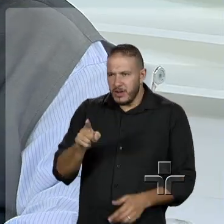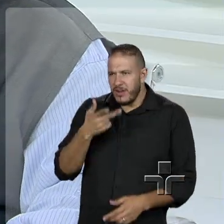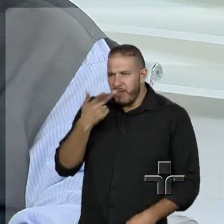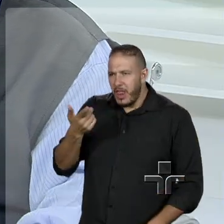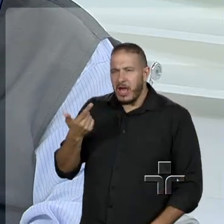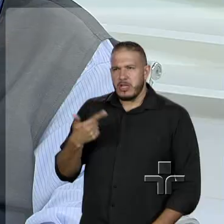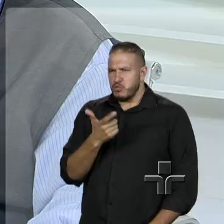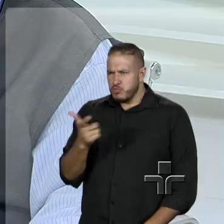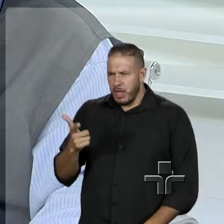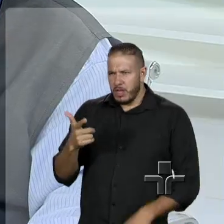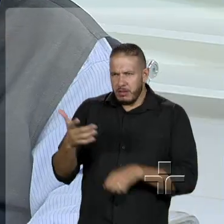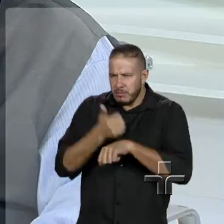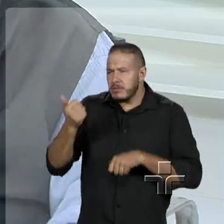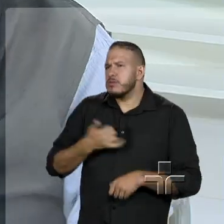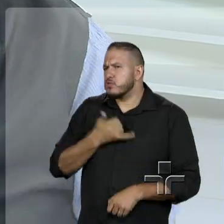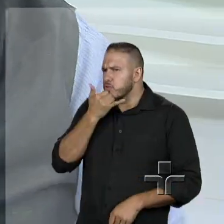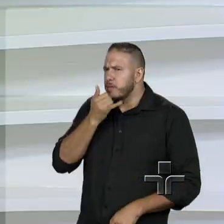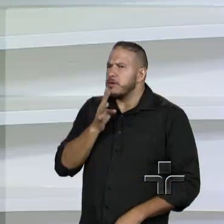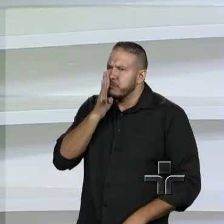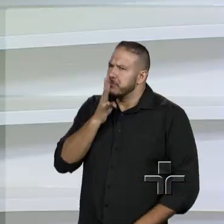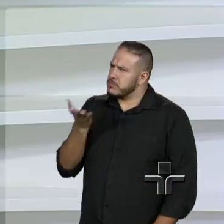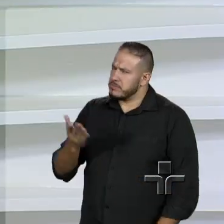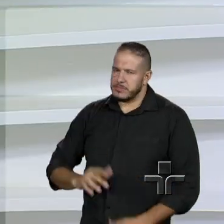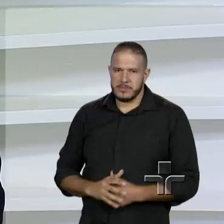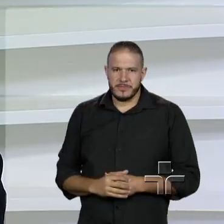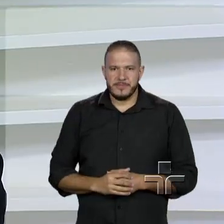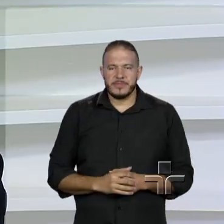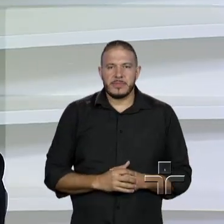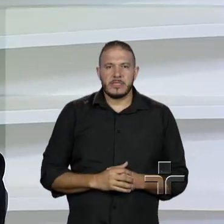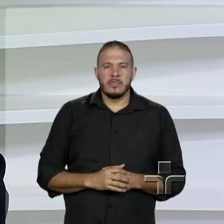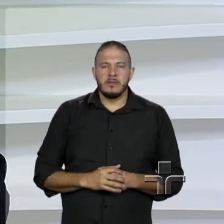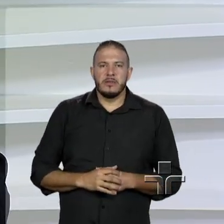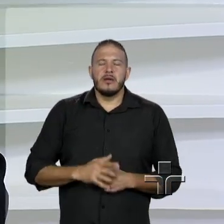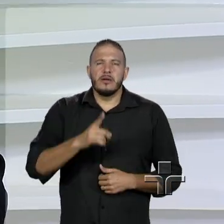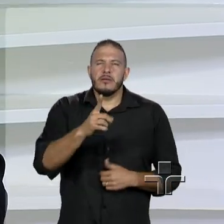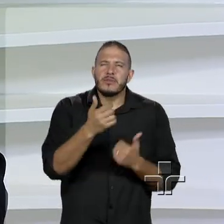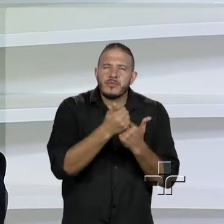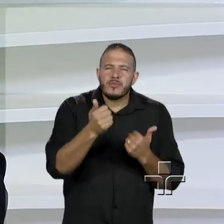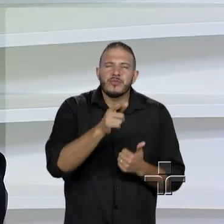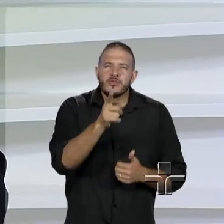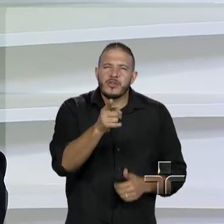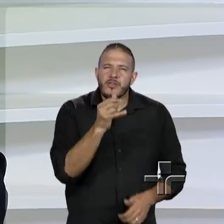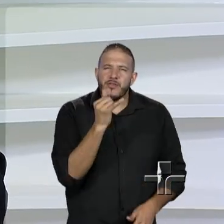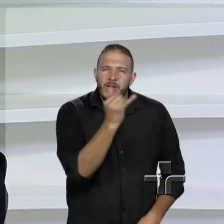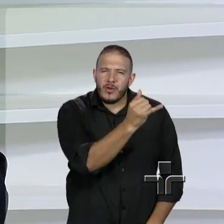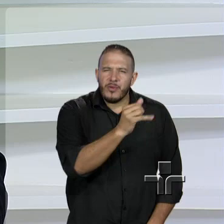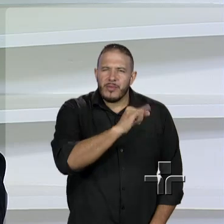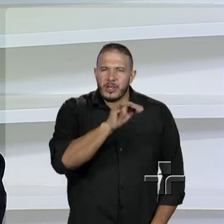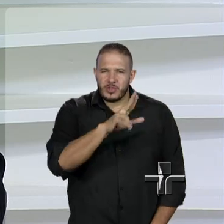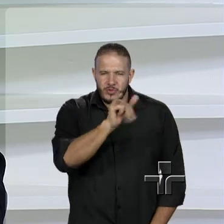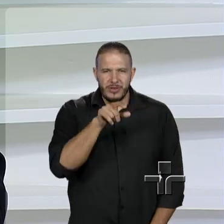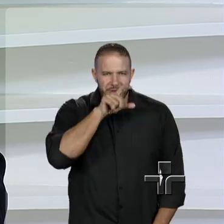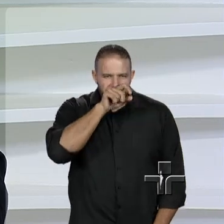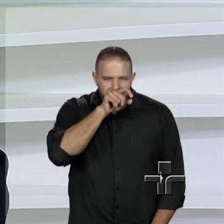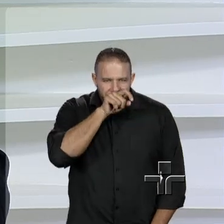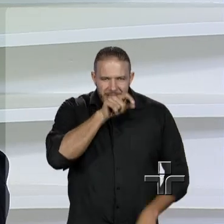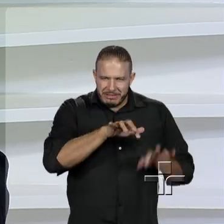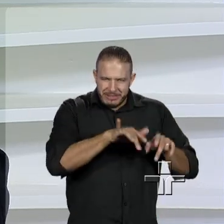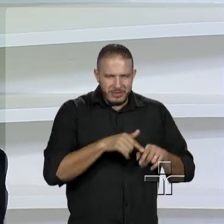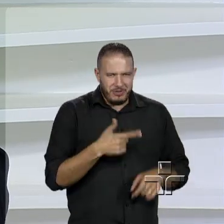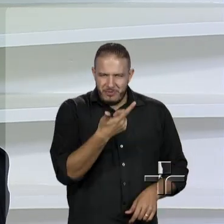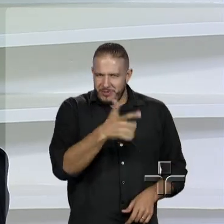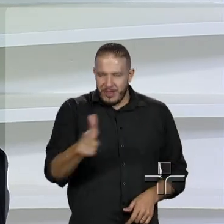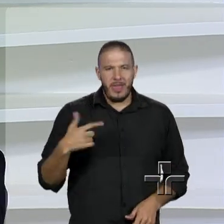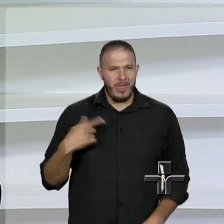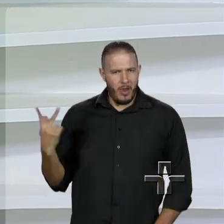negá-los, eu acho que é um equívoco. Ministro, o senhor disse para a Júlia que não tem Twitter, nem vai ter Twitter. Agora, eu e a Júlia